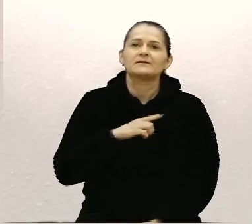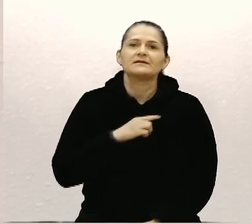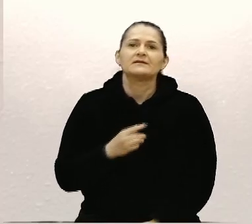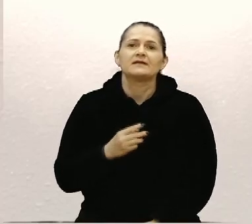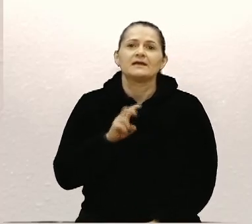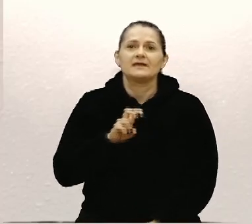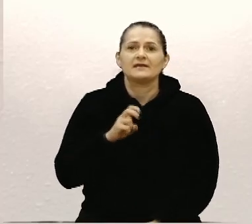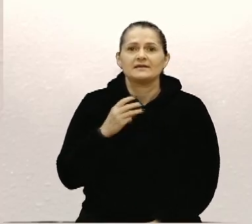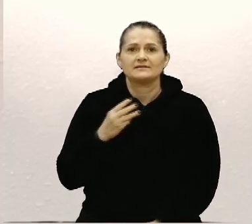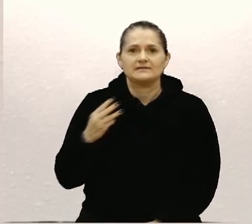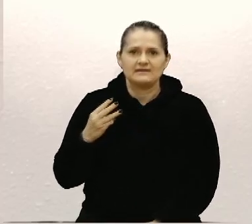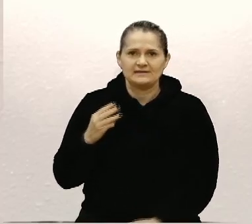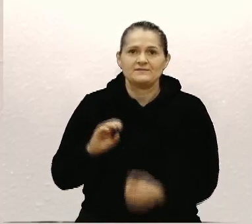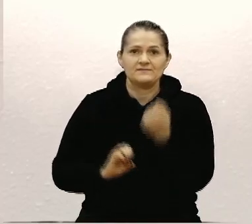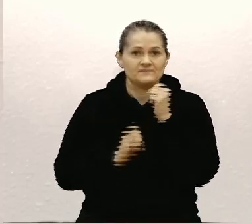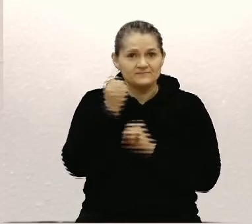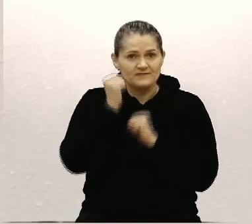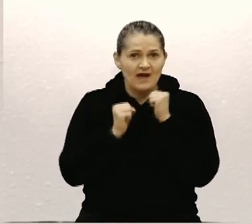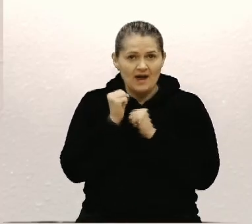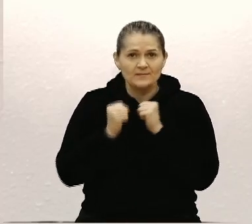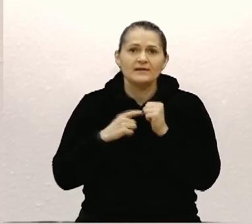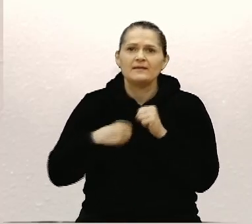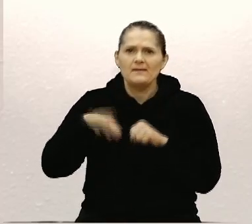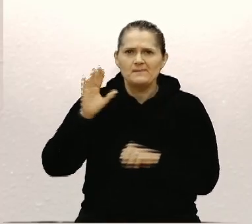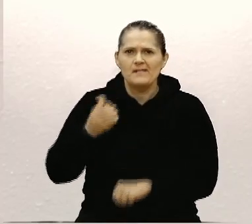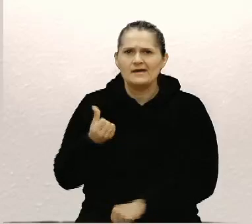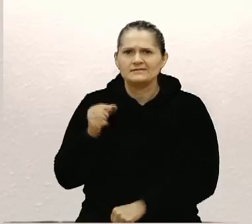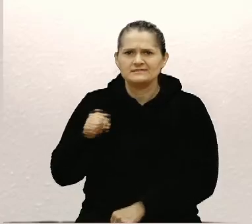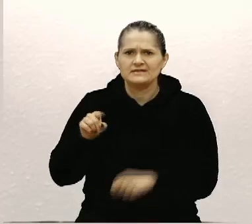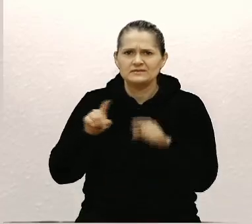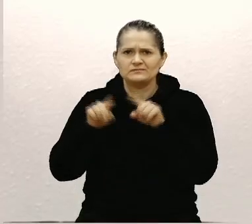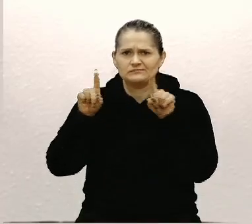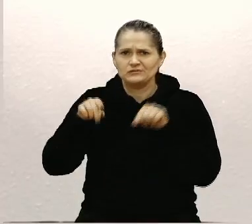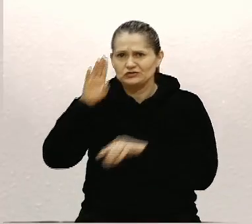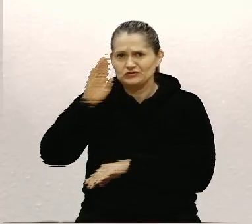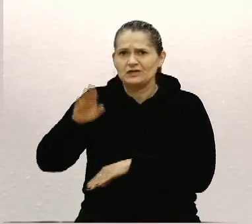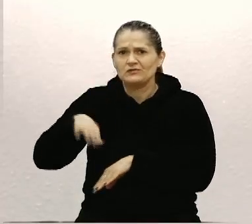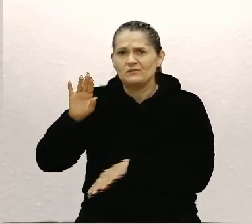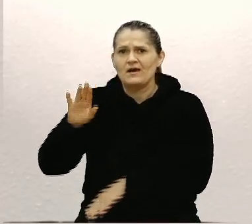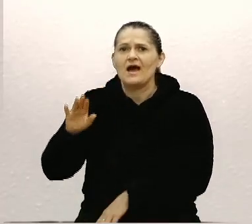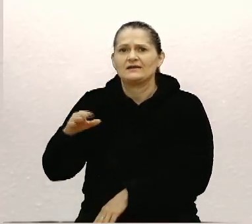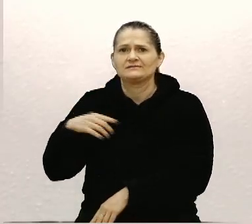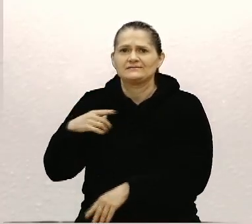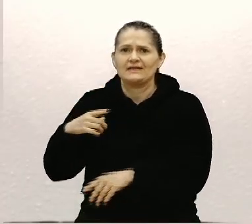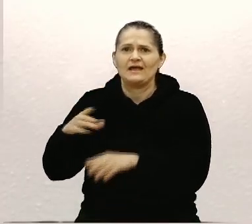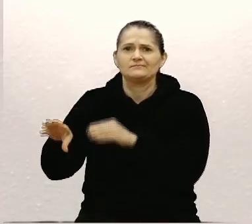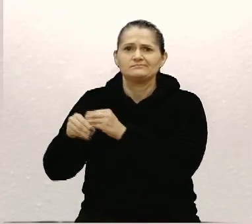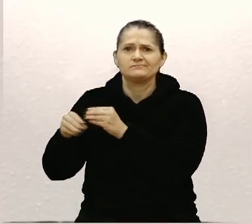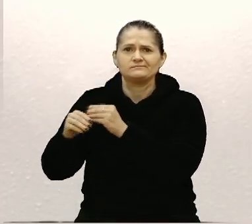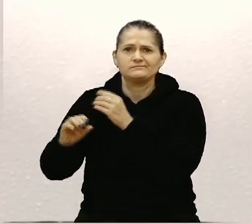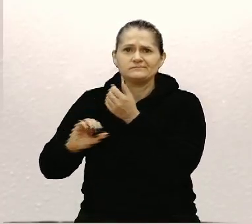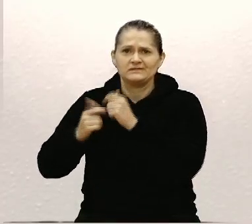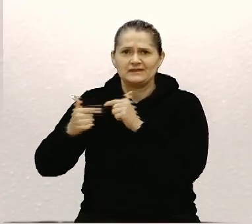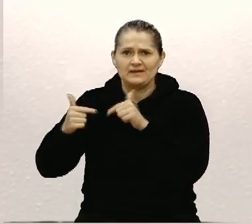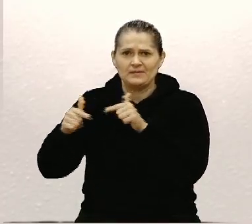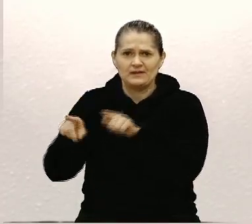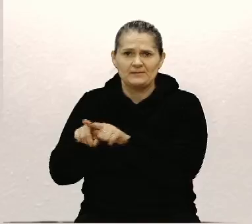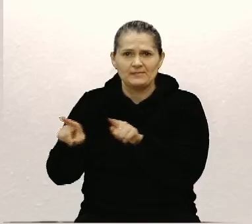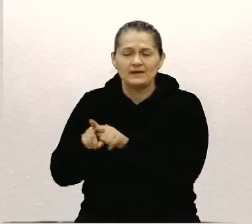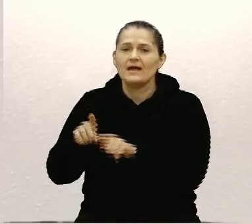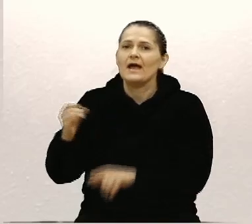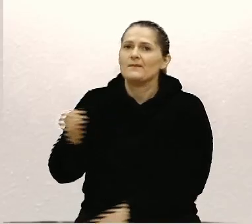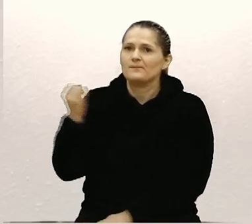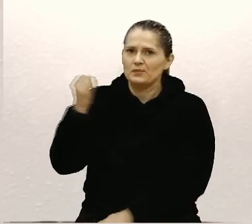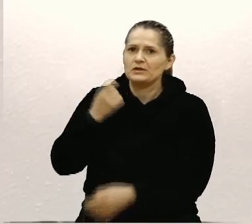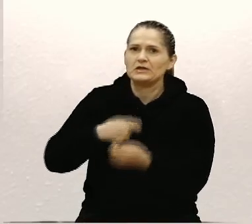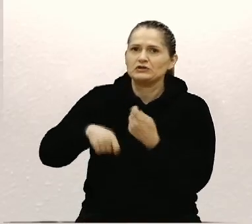geram mais de 6 mil empregos diretos e 20 mil indiretos, a região é um pilar essencial na economia do setor. Em Caxias do